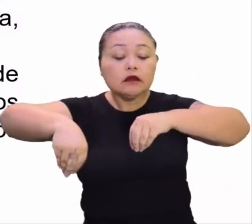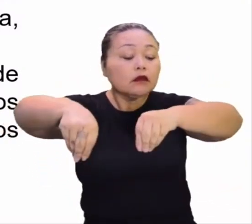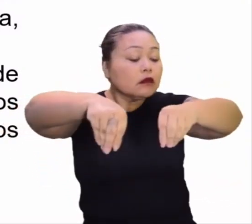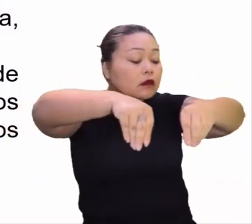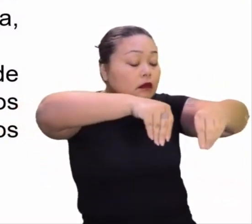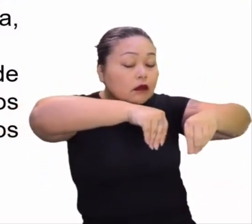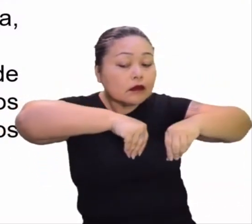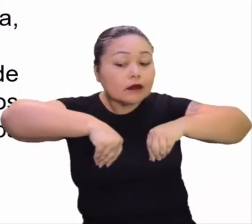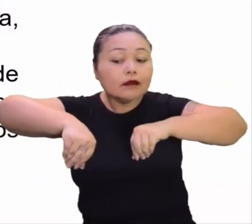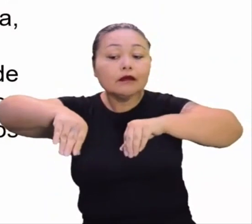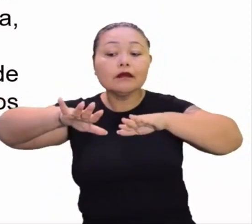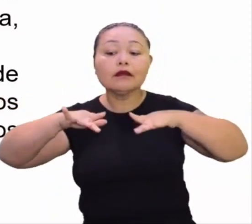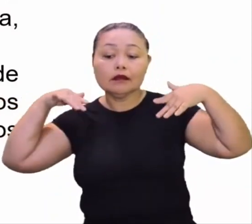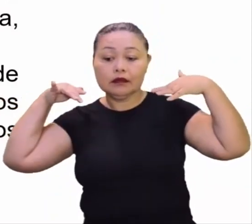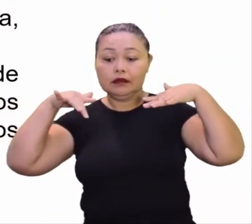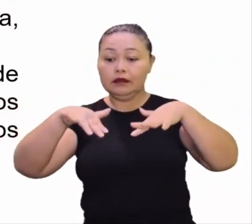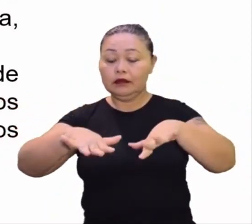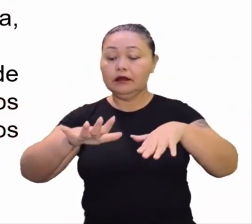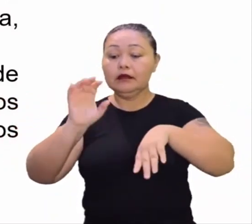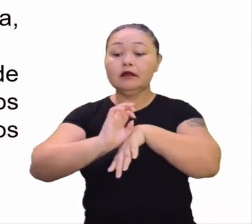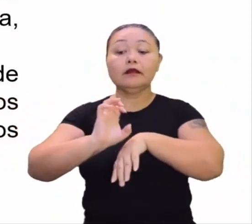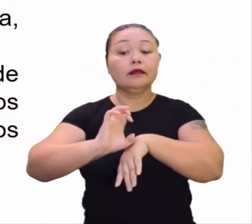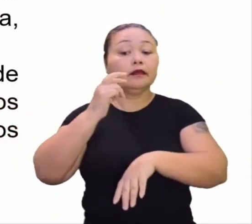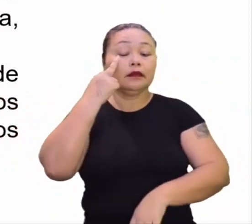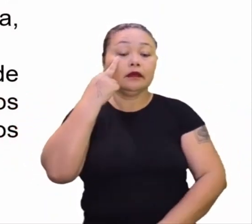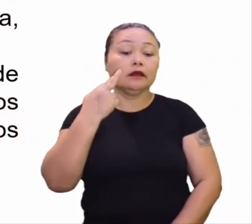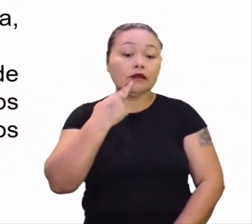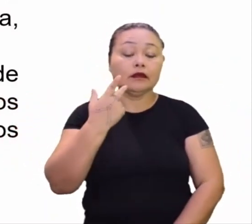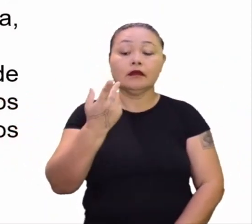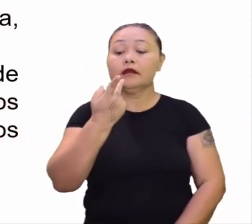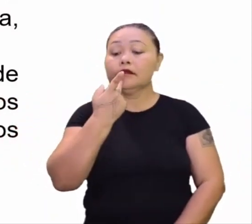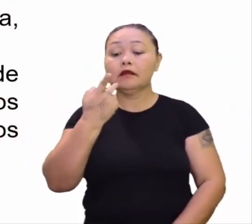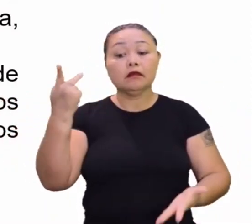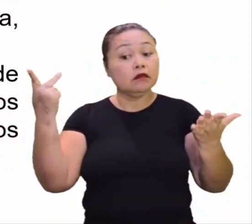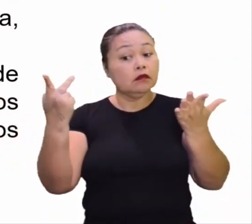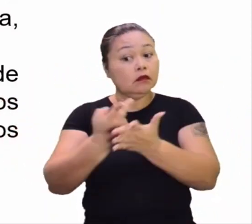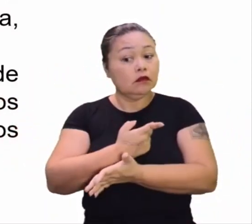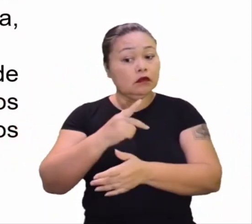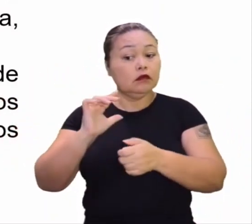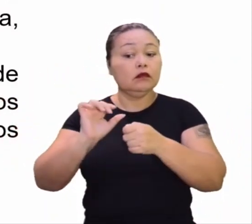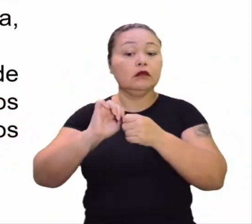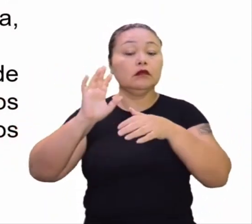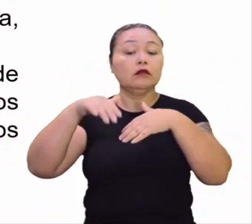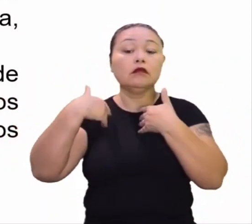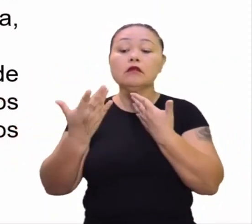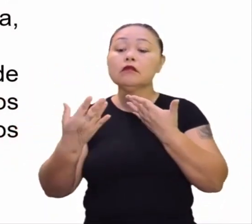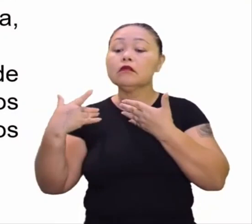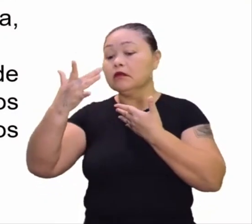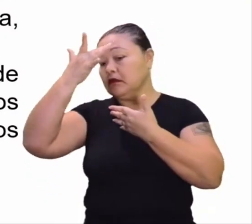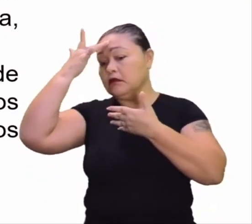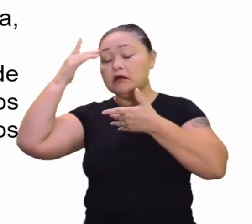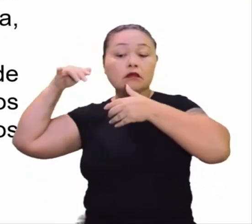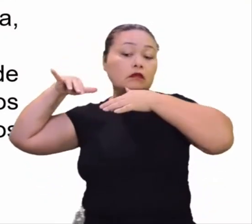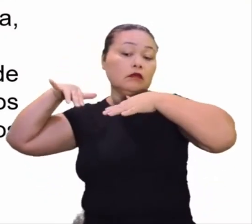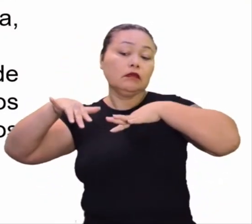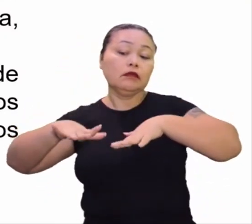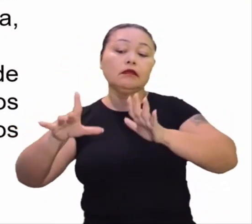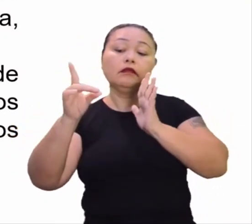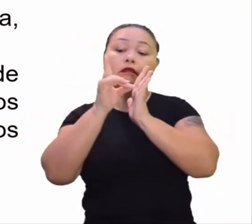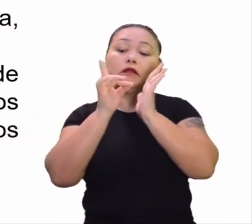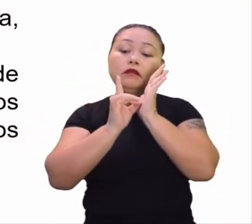em relação à migração para o estado de Rondônia. Lembra, professor Jorge? Falamos das causas, né, desses migrantes, principalmente da década de 80 e